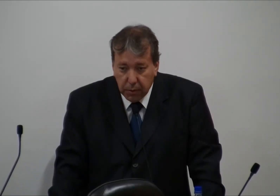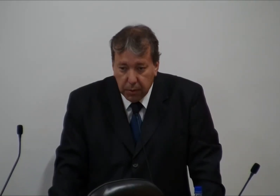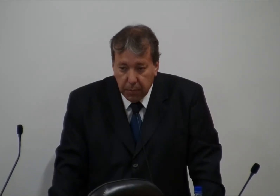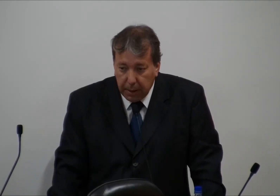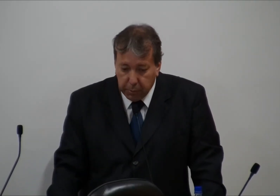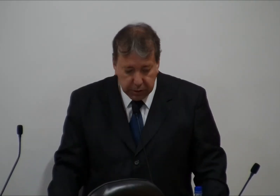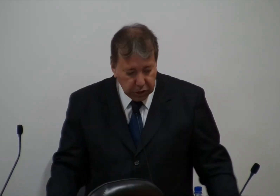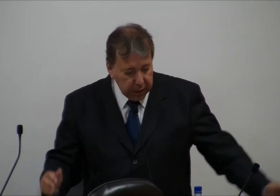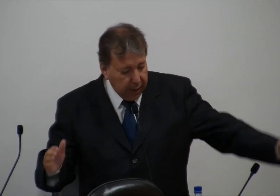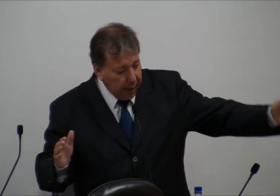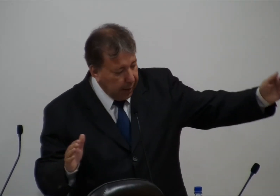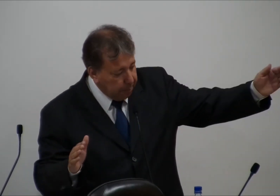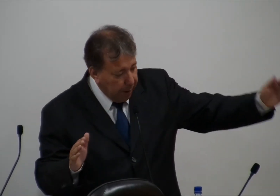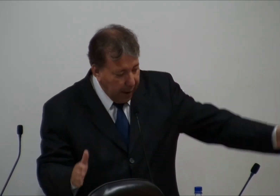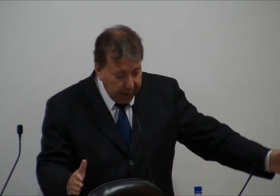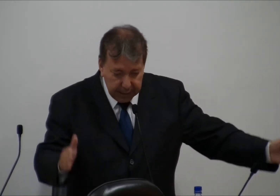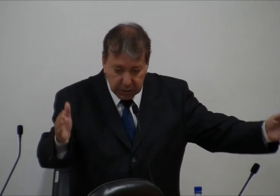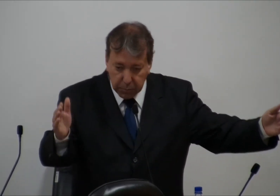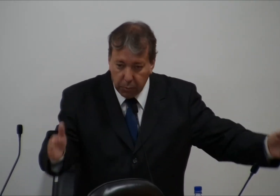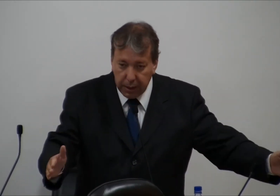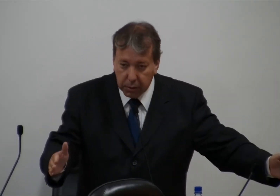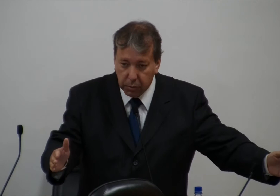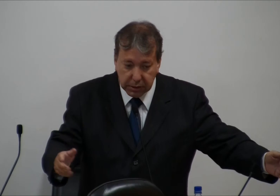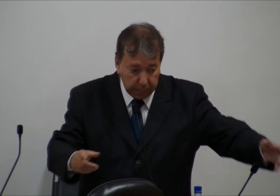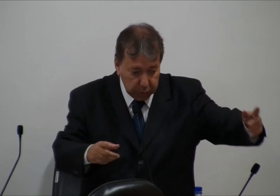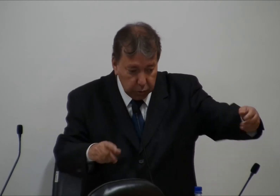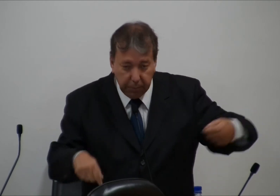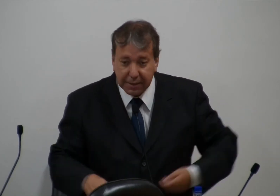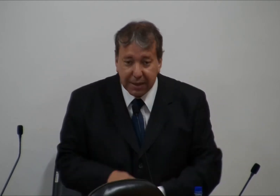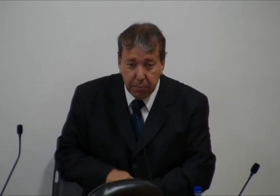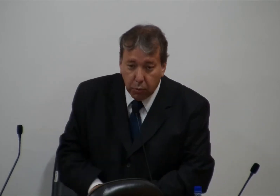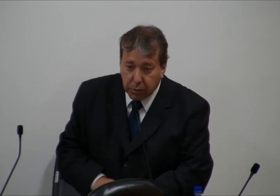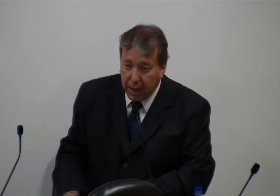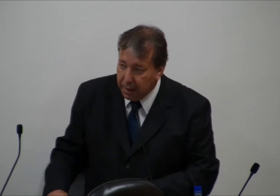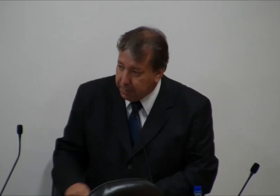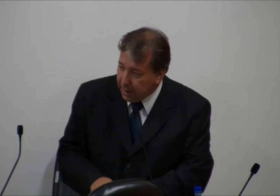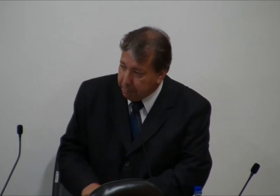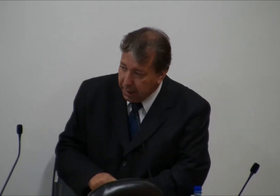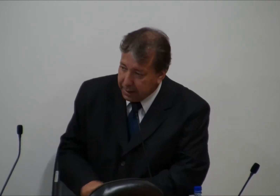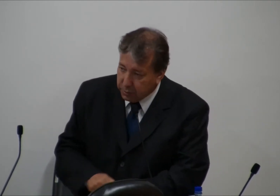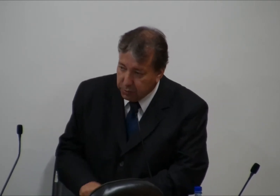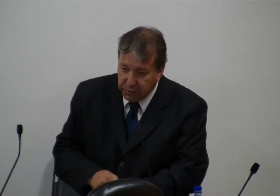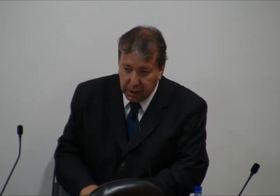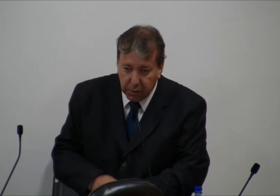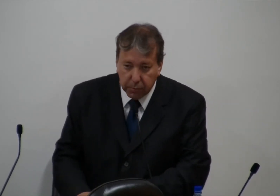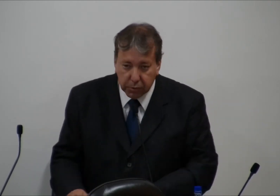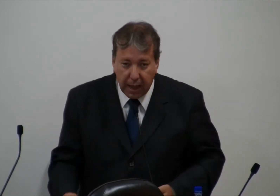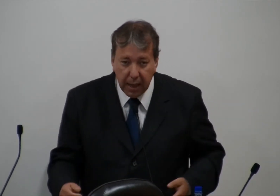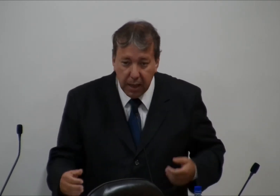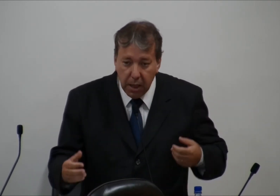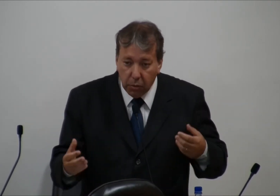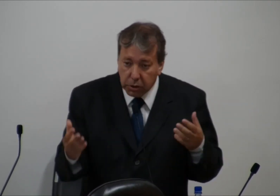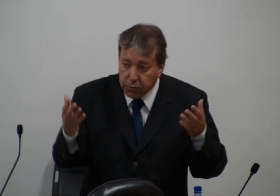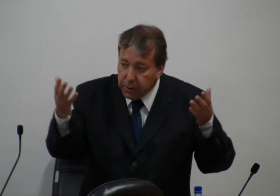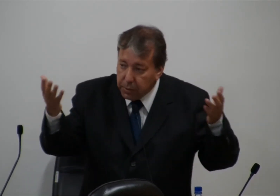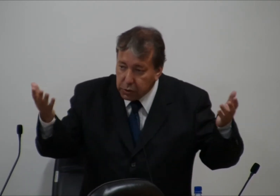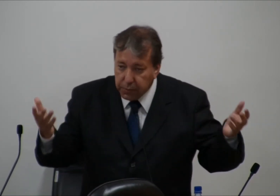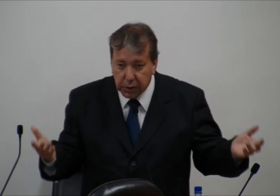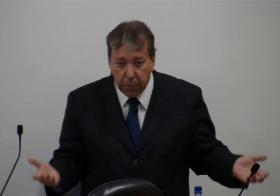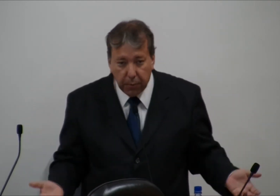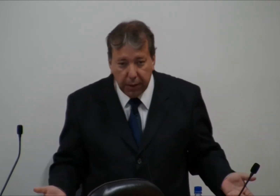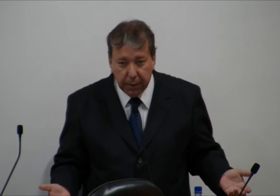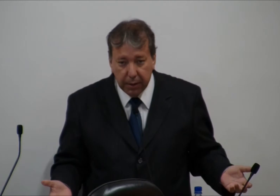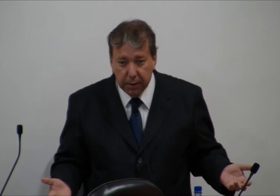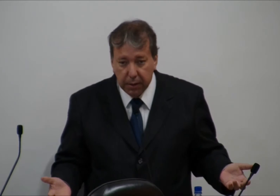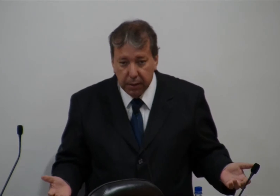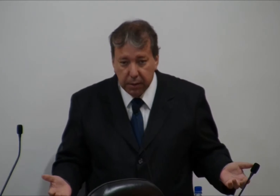trânsito para poder chegar lá e parar esse momento, e se a pessoa passar e multar, pegar a placa do veículo e multar, nós não vamos resolver